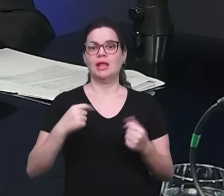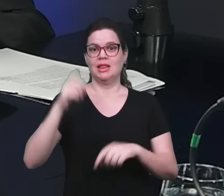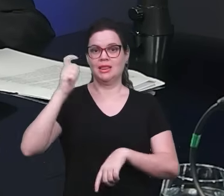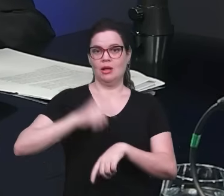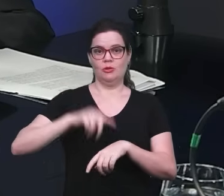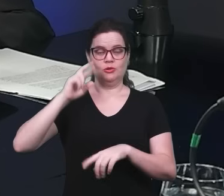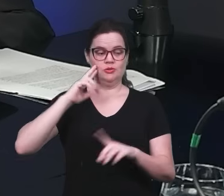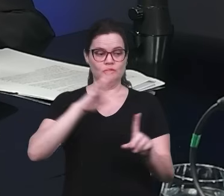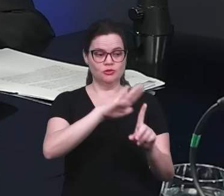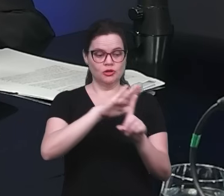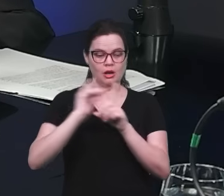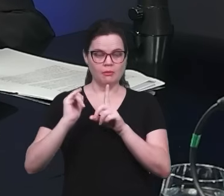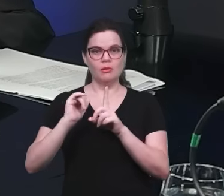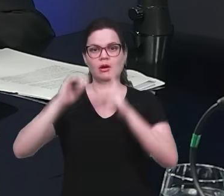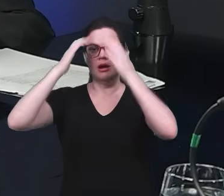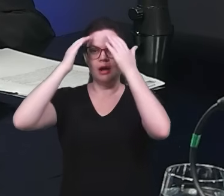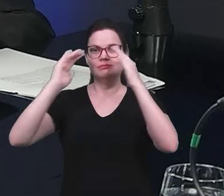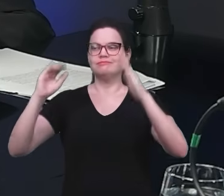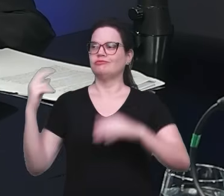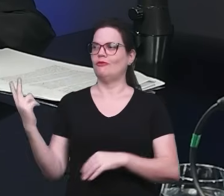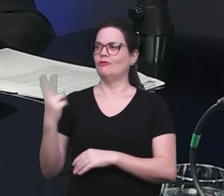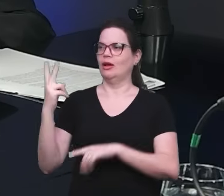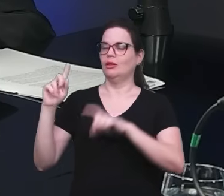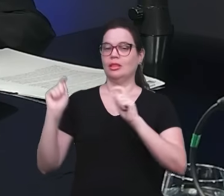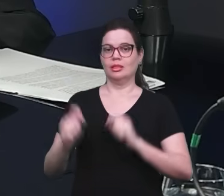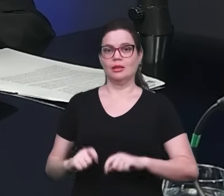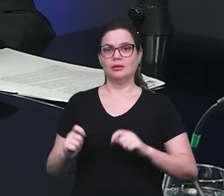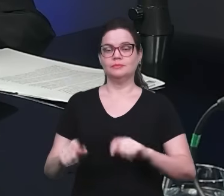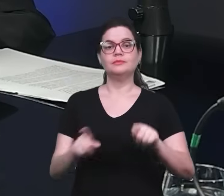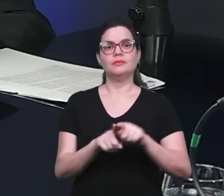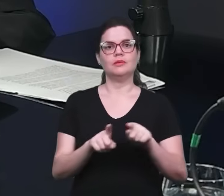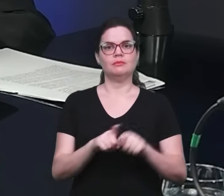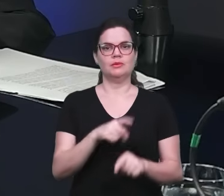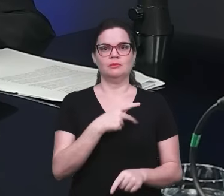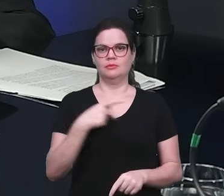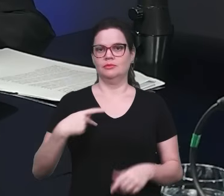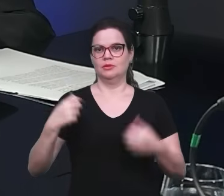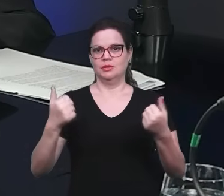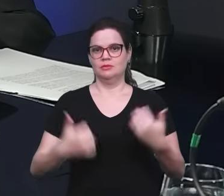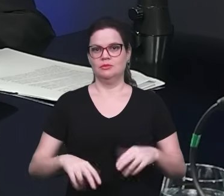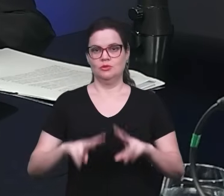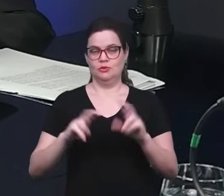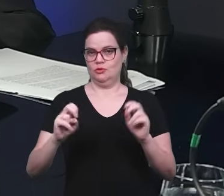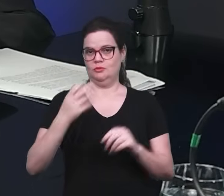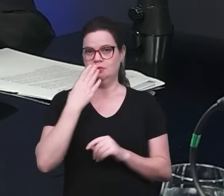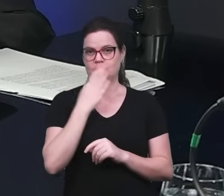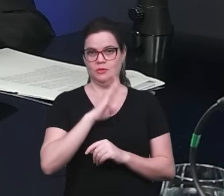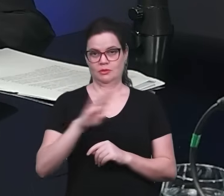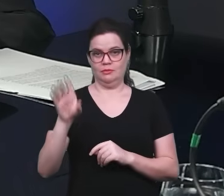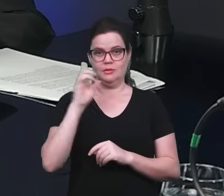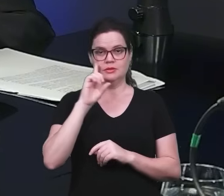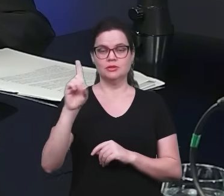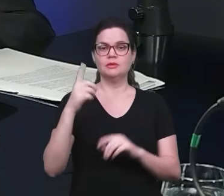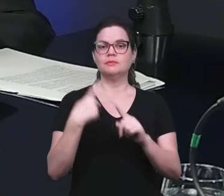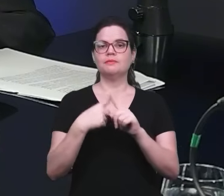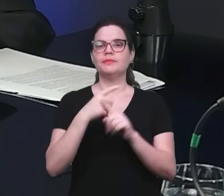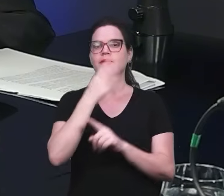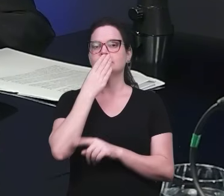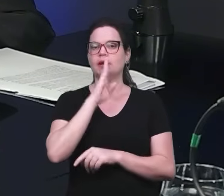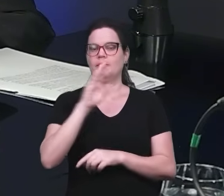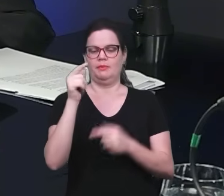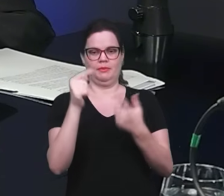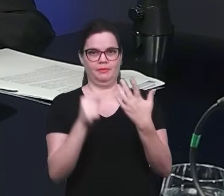E o pastor Kleber disse muito bem sobre as promessas que Deus fez a Abraão. E entre as promessas, o Senhor diz